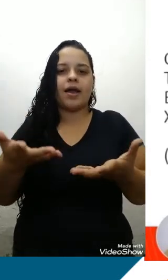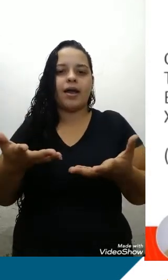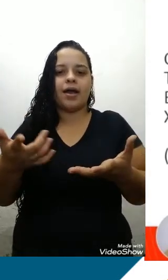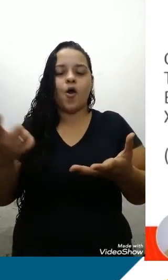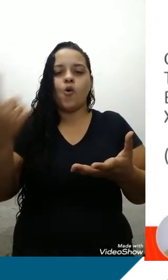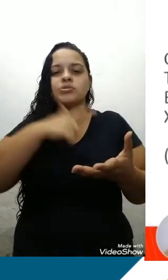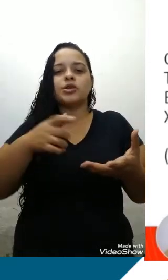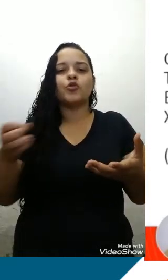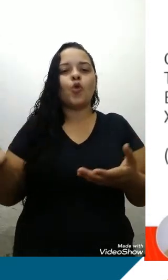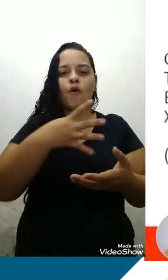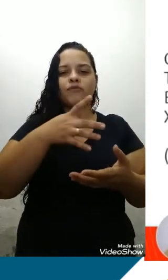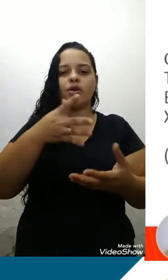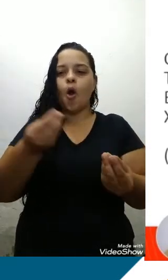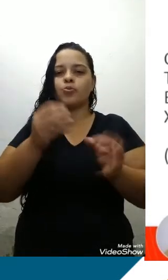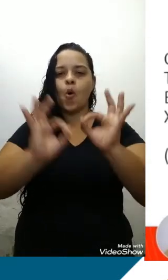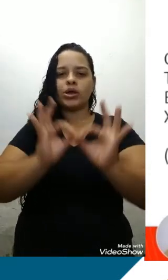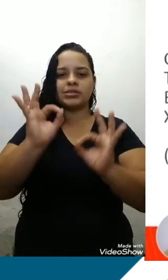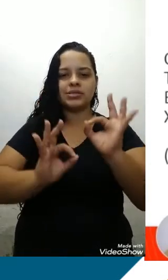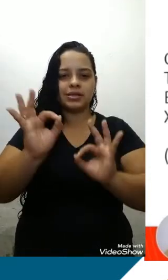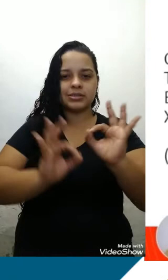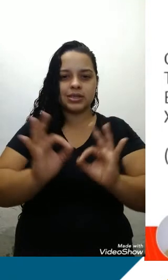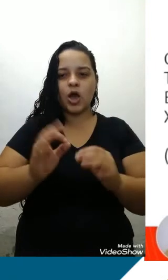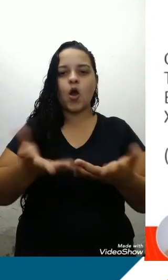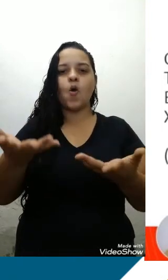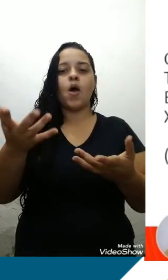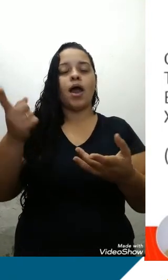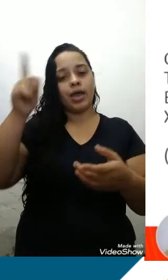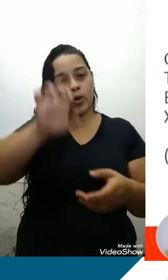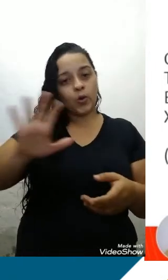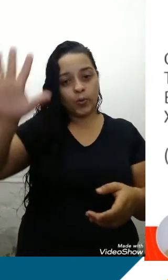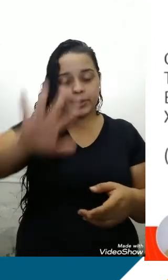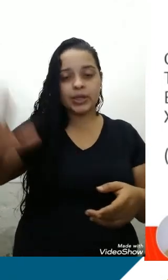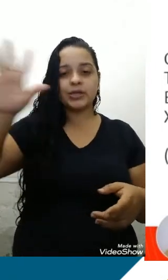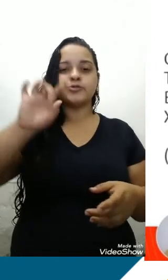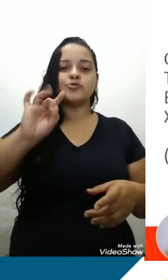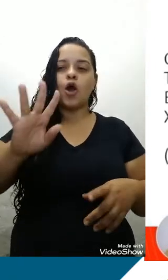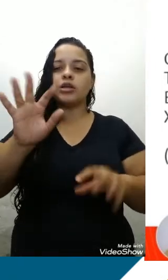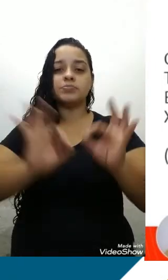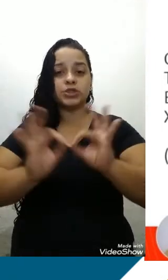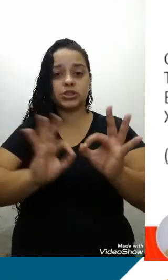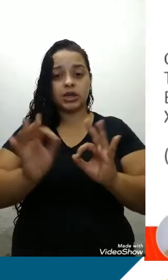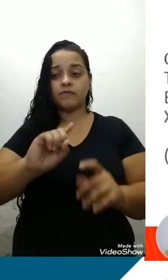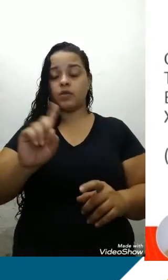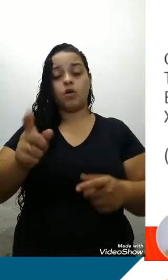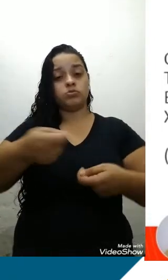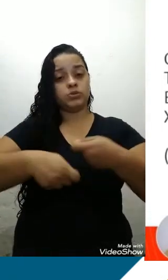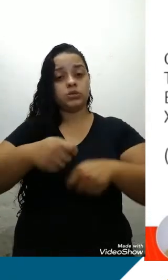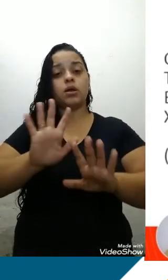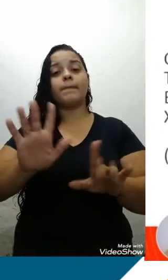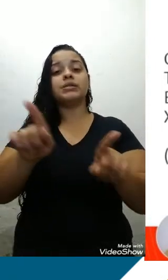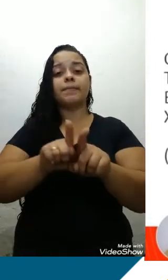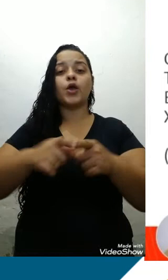uma nova forma de organizar administrativamente a Europa, não somente administrativamente, como também